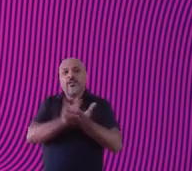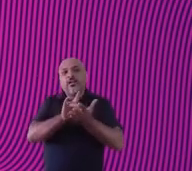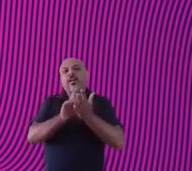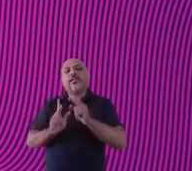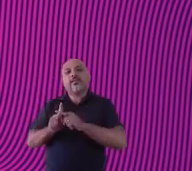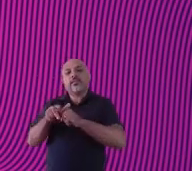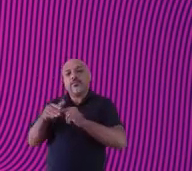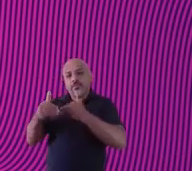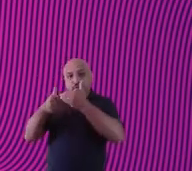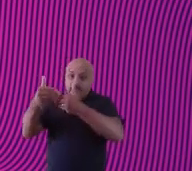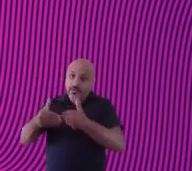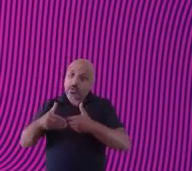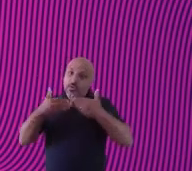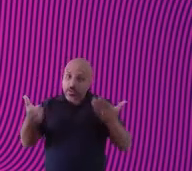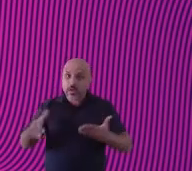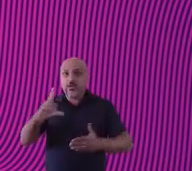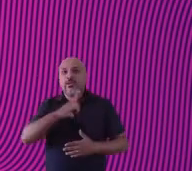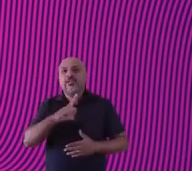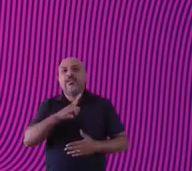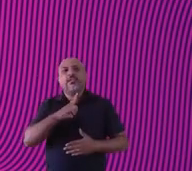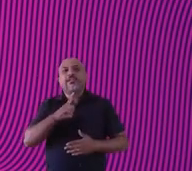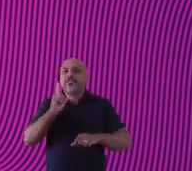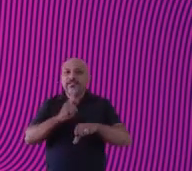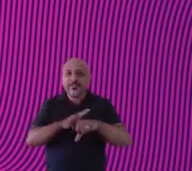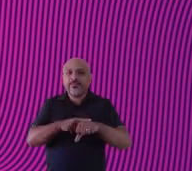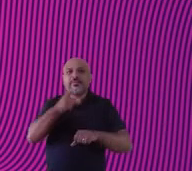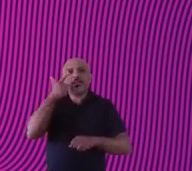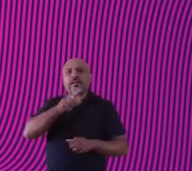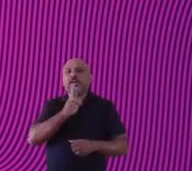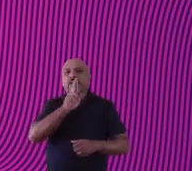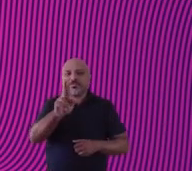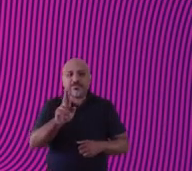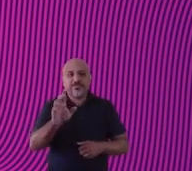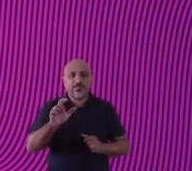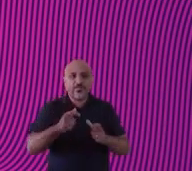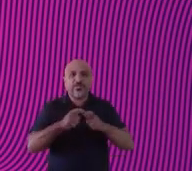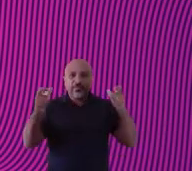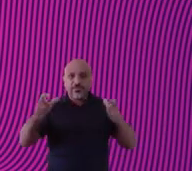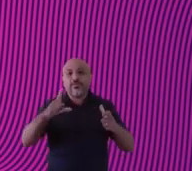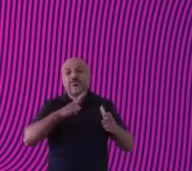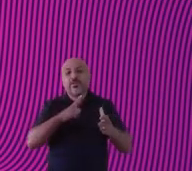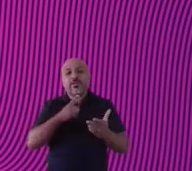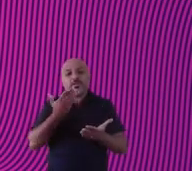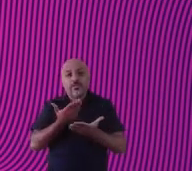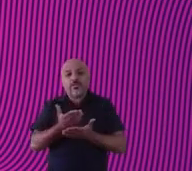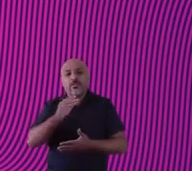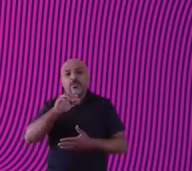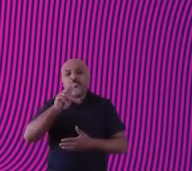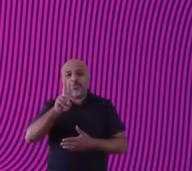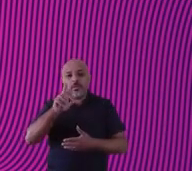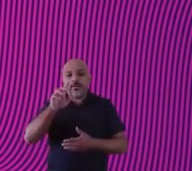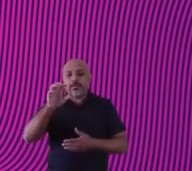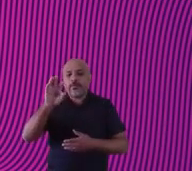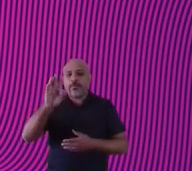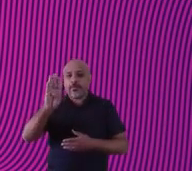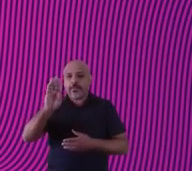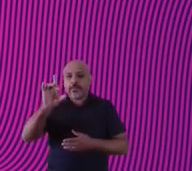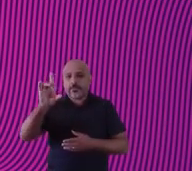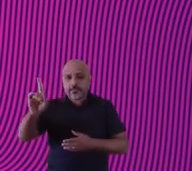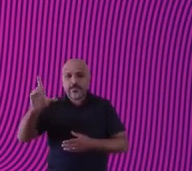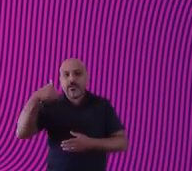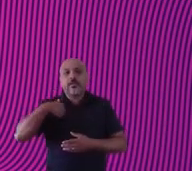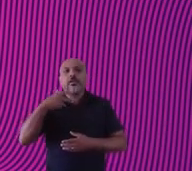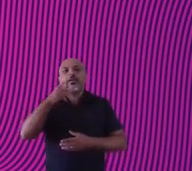manutenção Então ele deu tanto em termos de taxa de resposta super e para um Standard quero ver De quanto em termos de